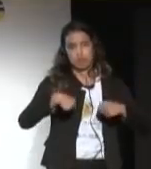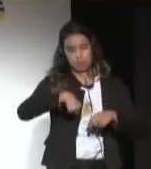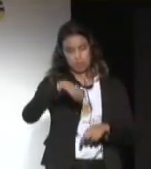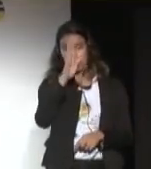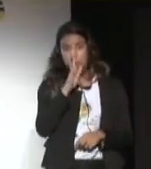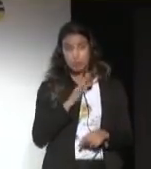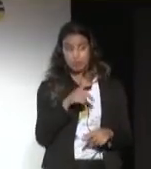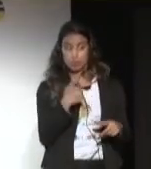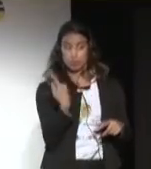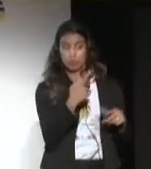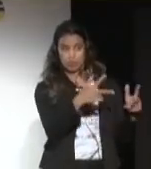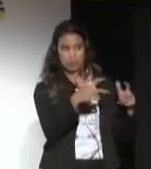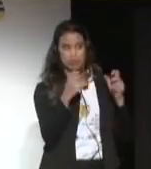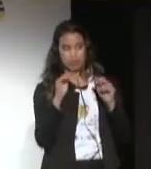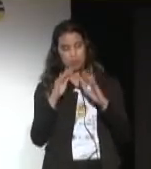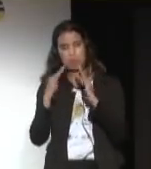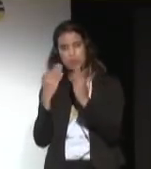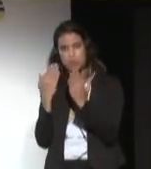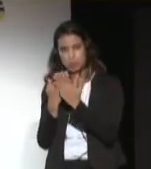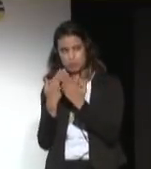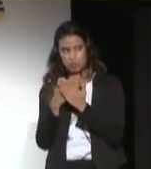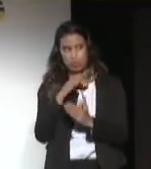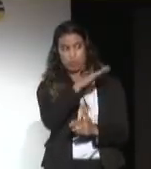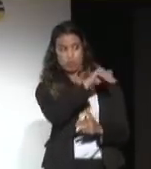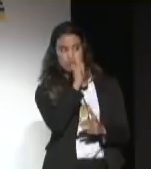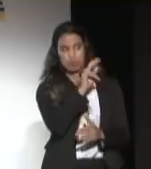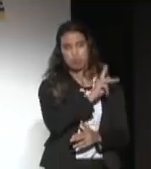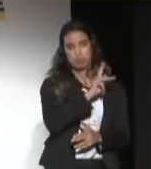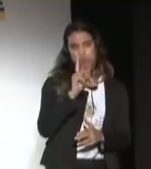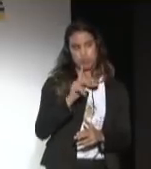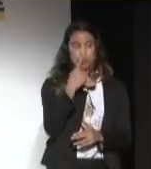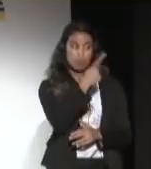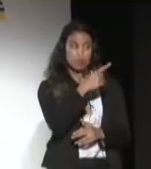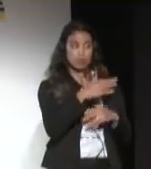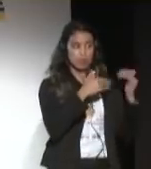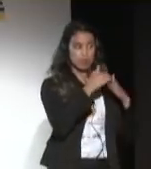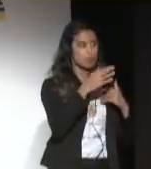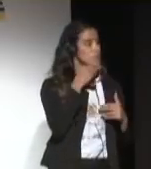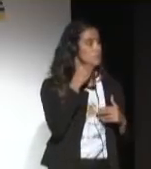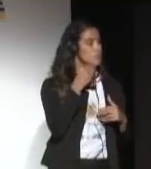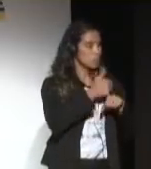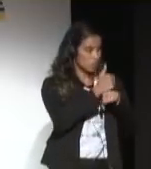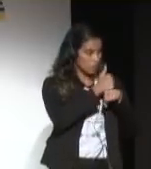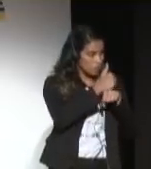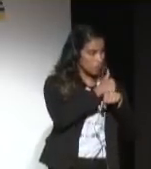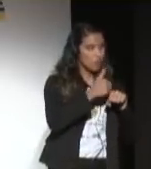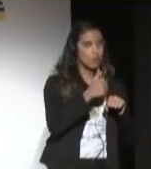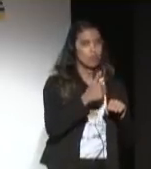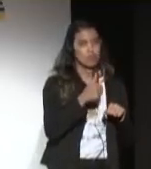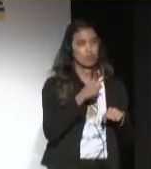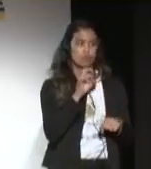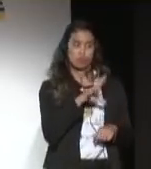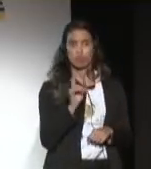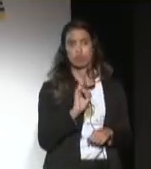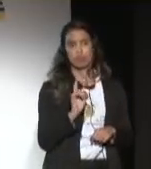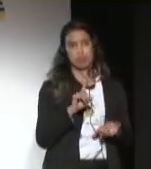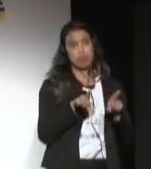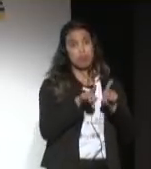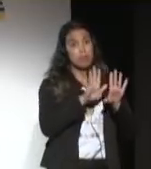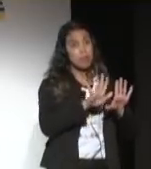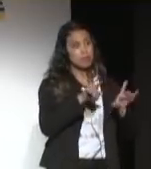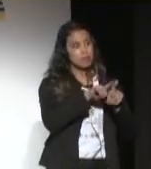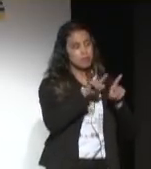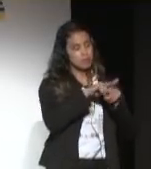recrutamento não é só baseado na capacidade acadêmica, mas também nas disposições associadas ao ensino.